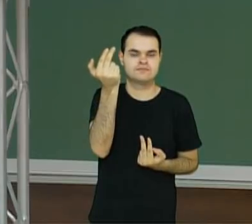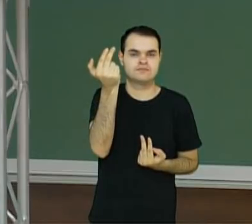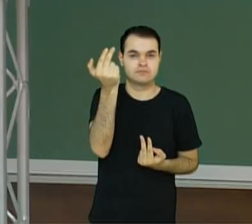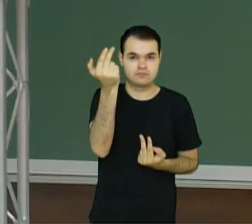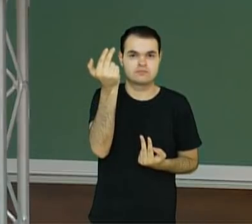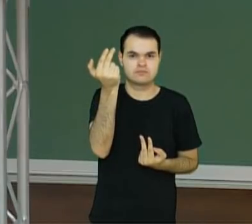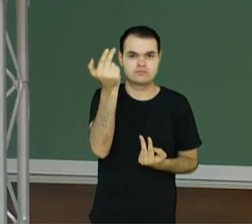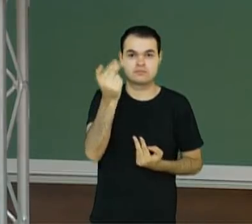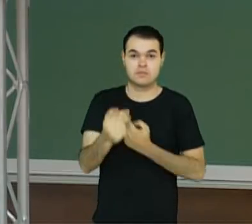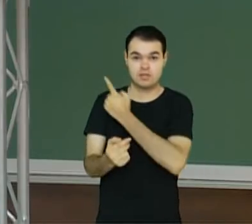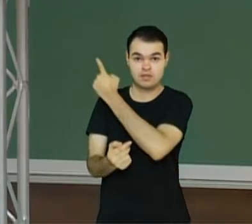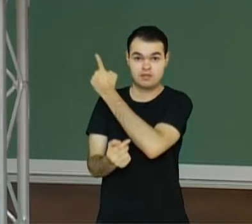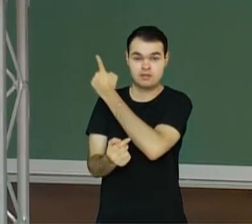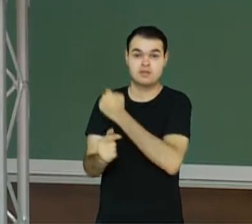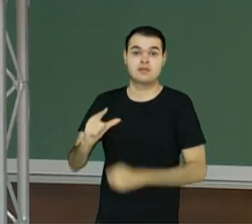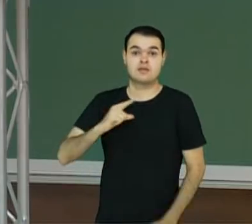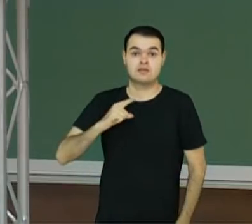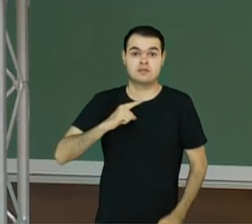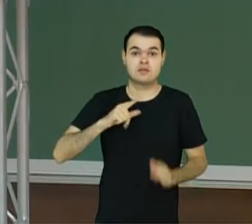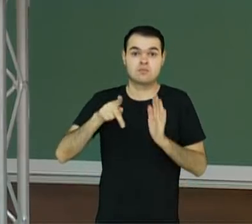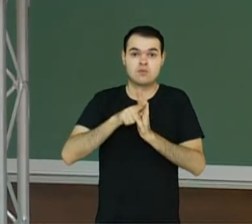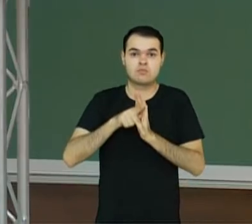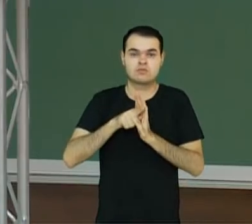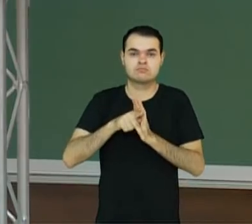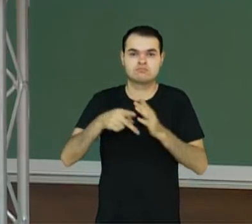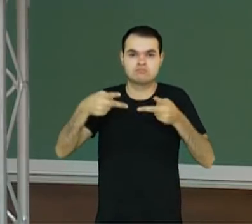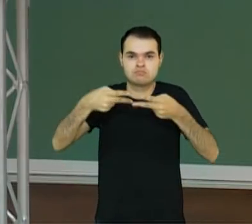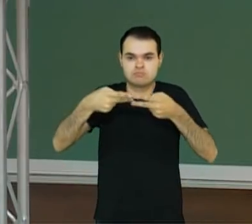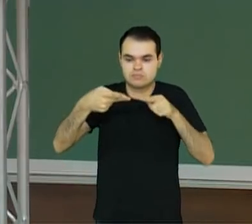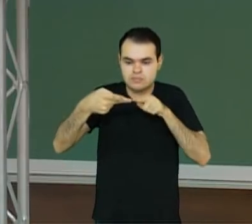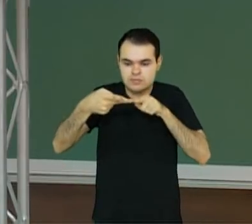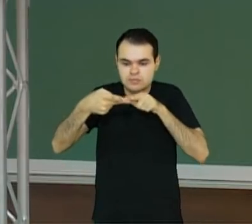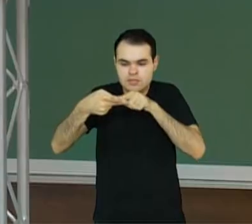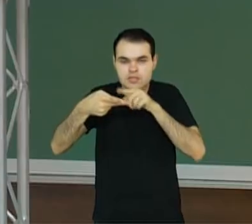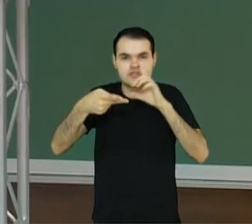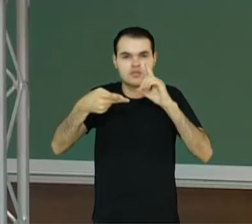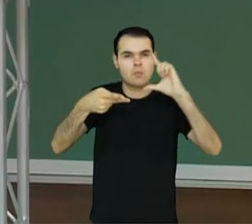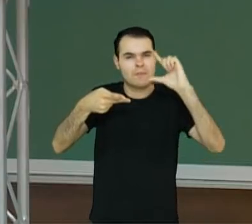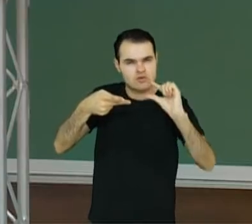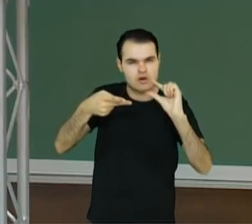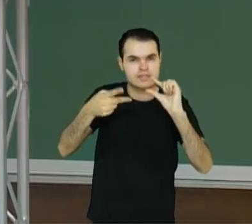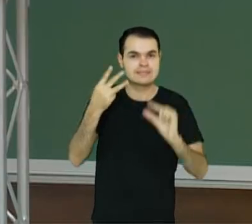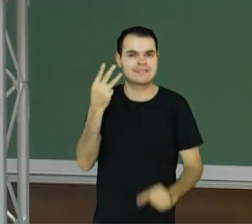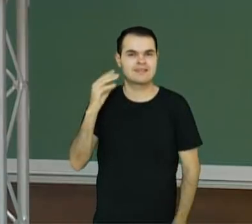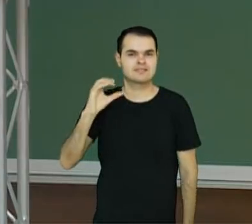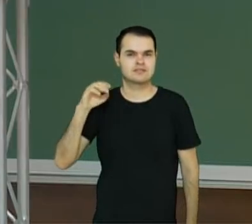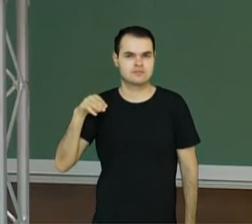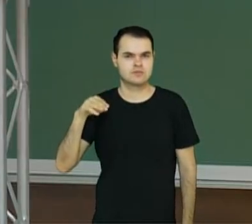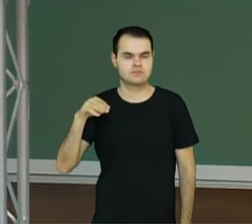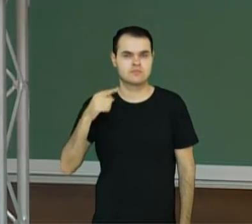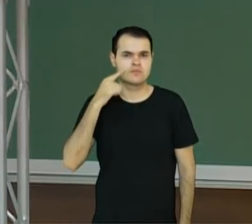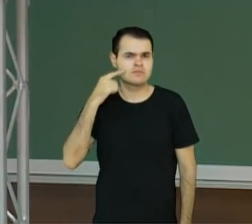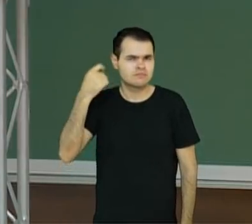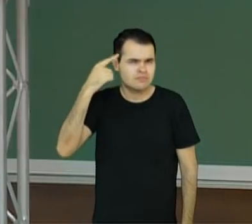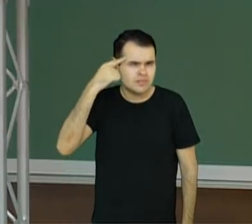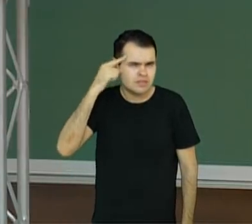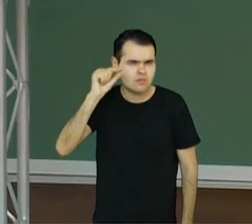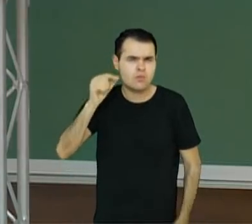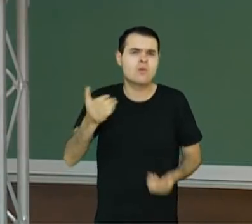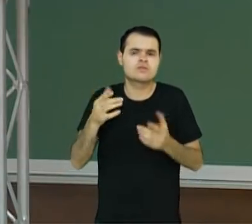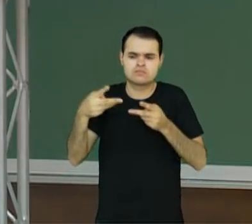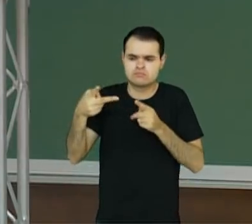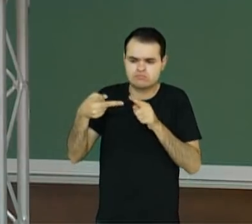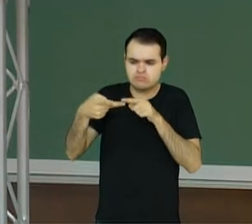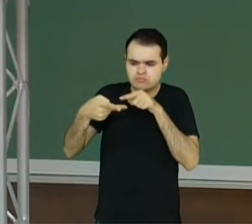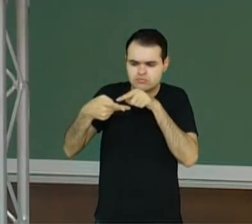E você tem esse pedacinho aqui que é diagonal menor, vale 3 centímetros. Agora você precisa pensar um pouquinho para ver quanto que vale essa diagonal